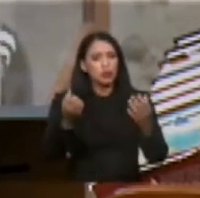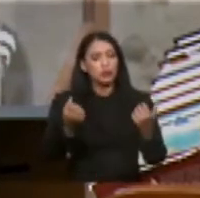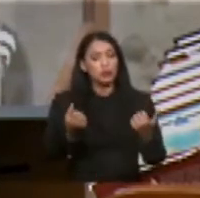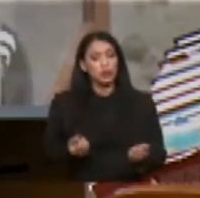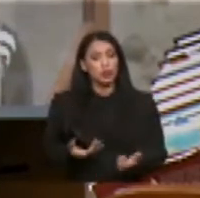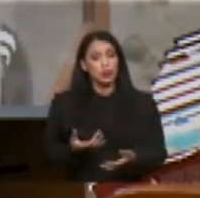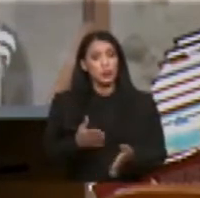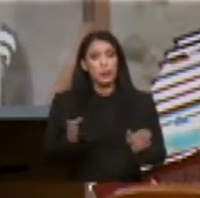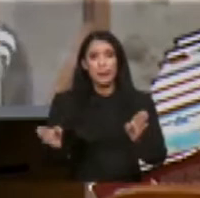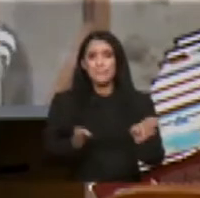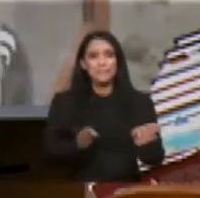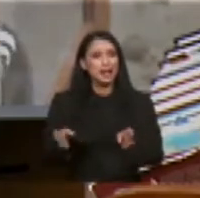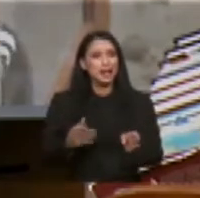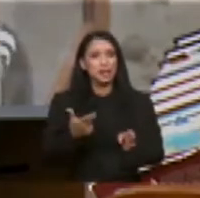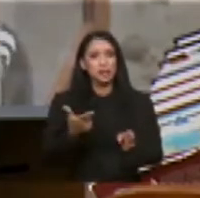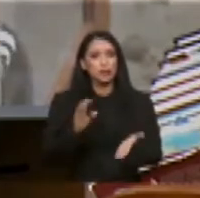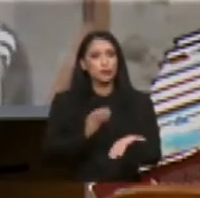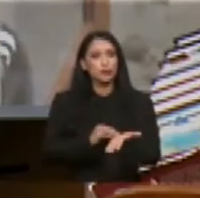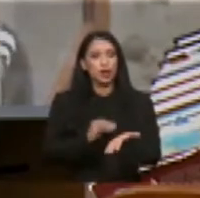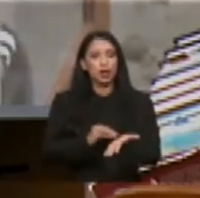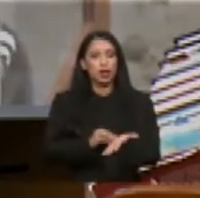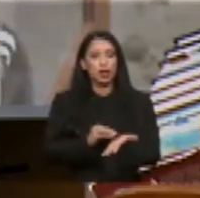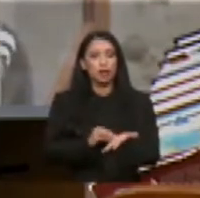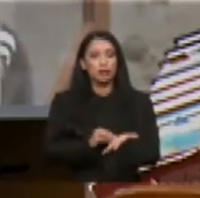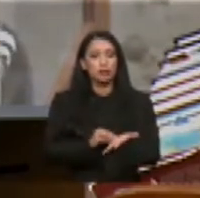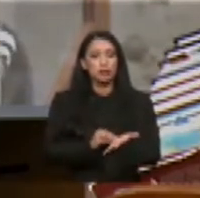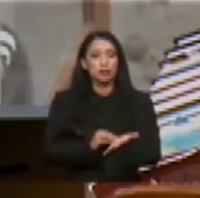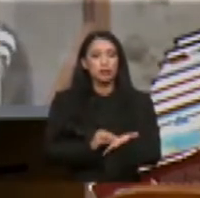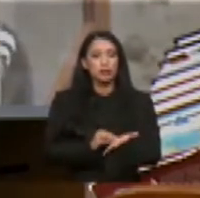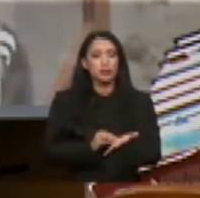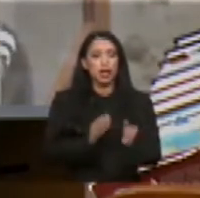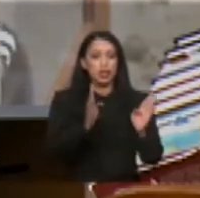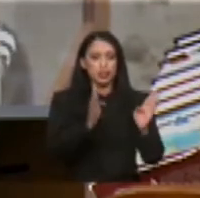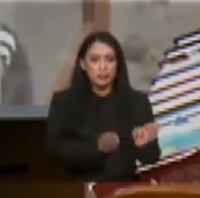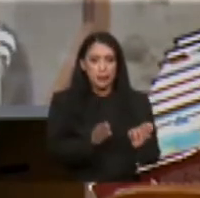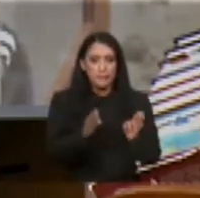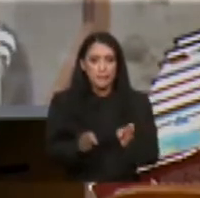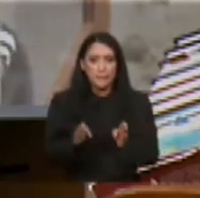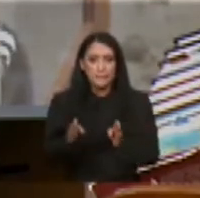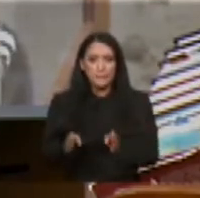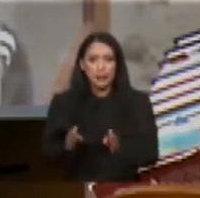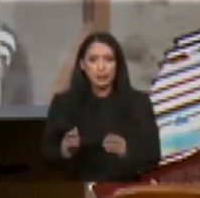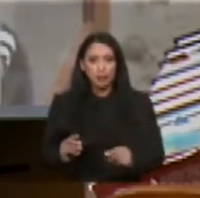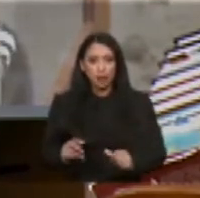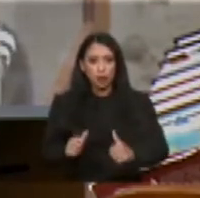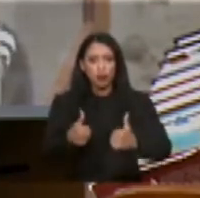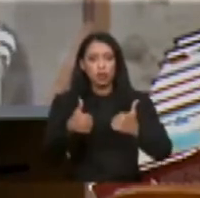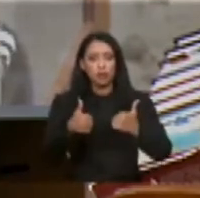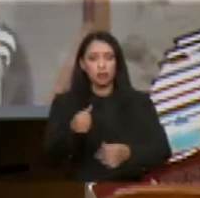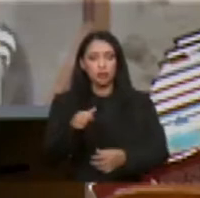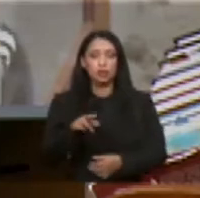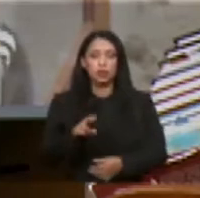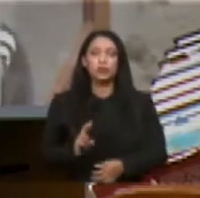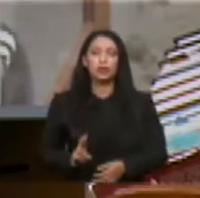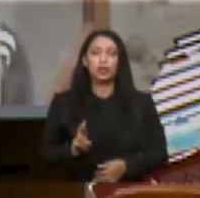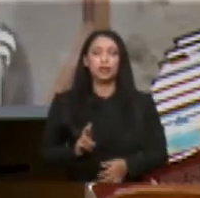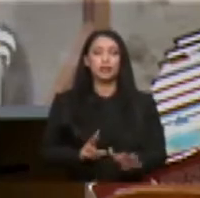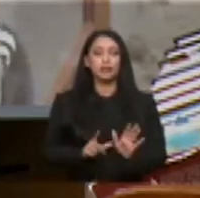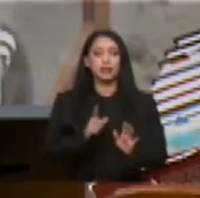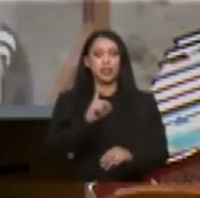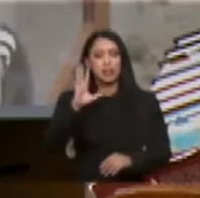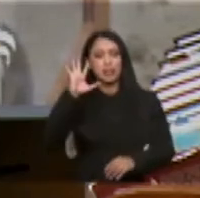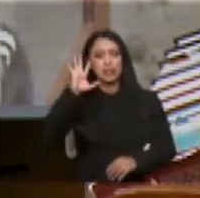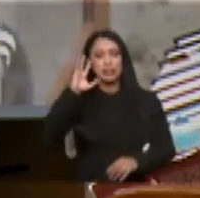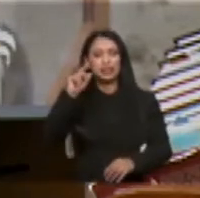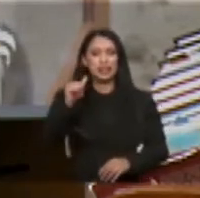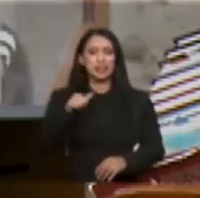de fixar prazos peremptórios para o atingimento das sucessivas etapas de padrões de qualidade do ar e apresenta procedimento